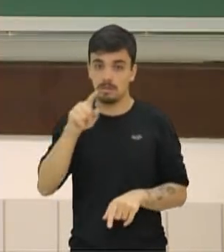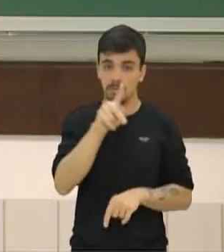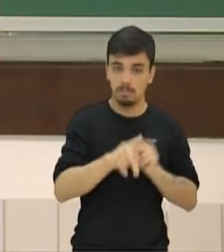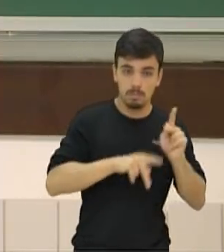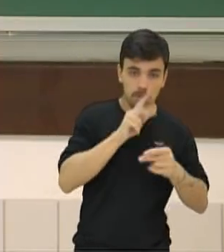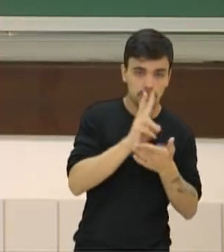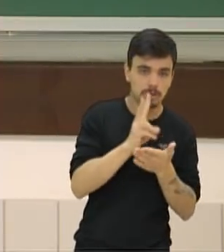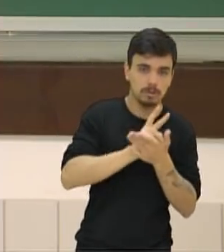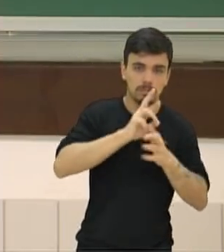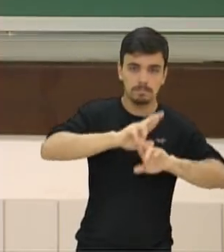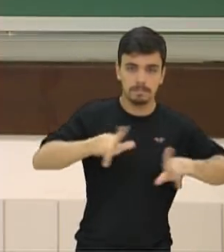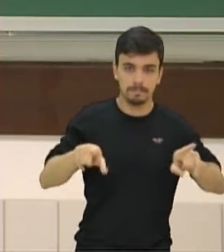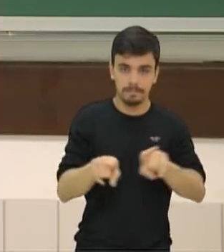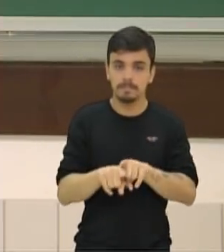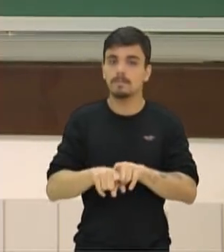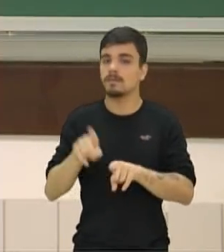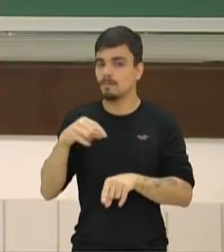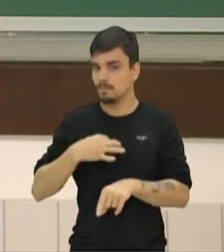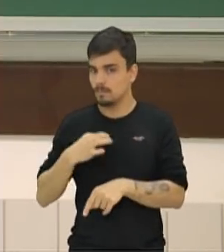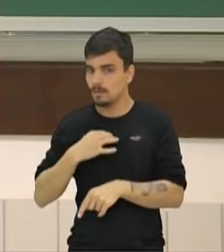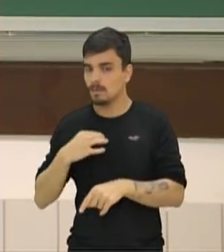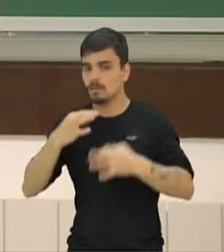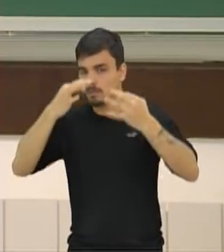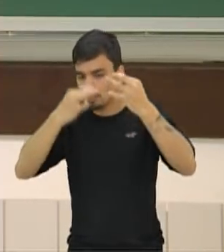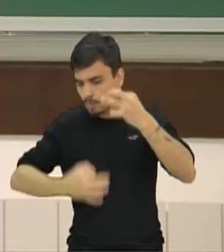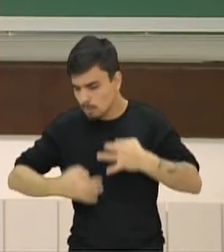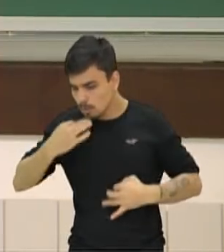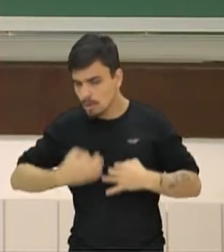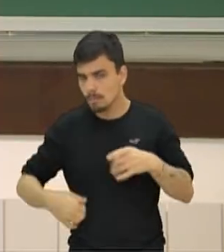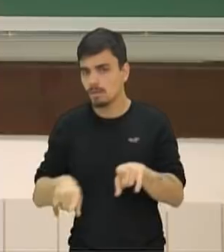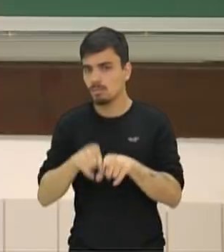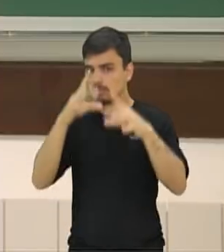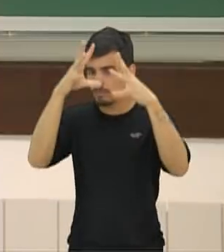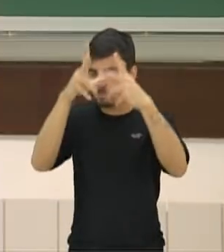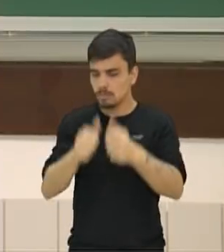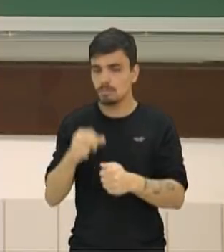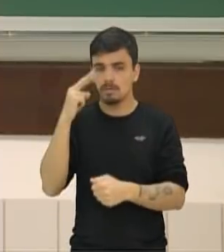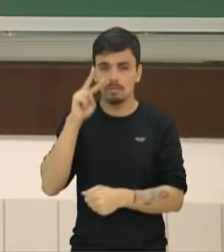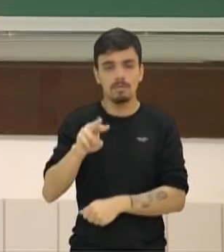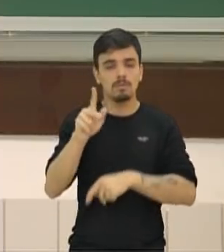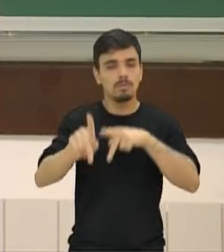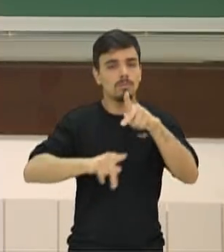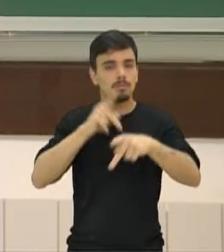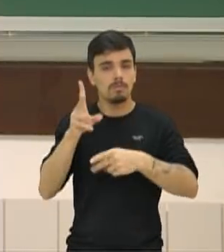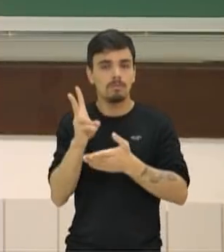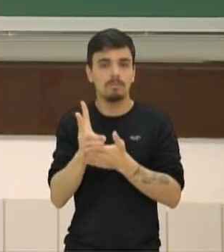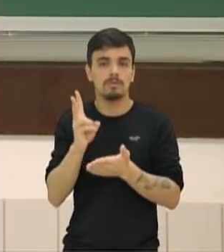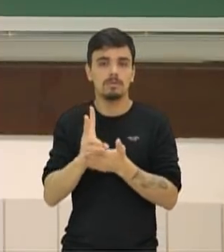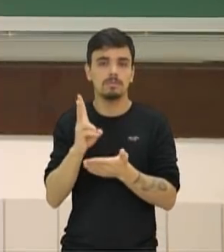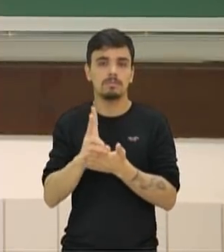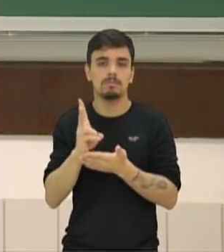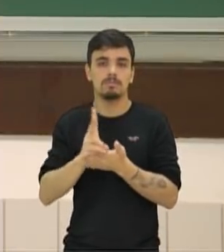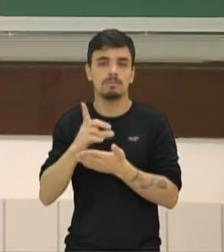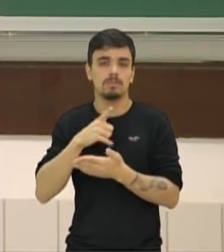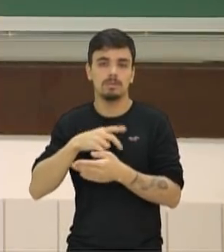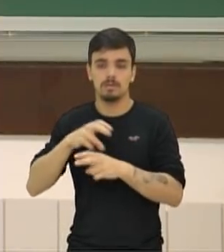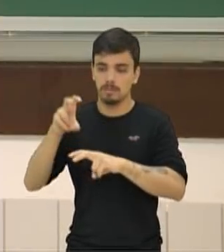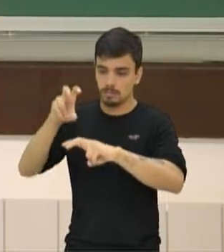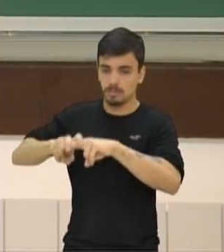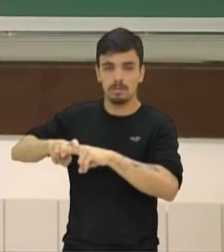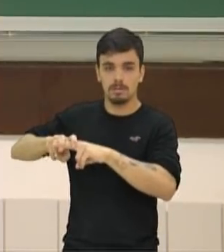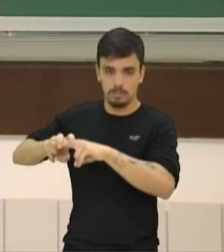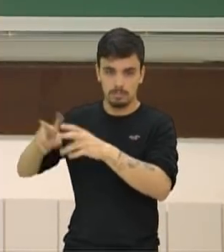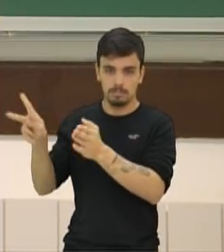outro, né? Então, a vestimenta também, o comportamento, né? A gente viu também os povos indígenas, tinha alguns que estavam em cima da árvore ali, né?